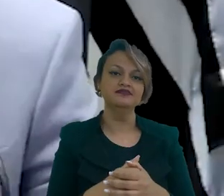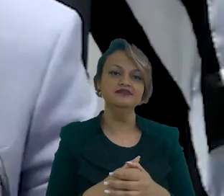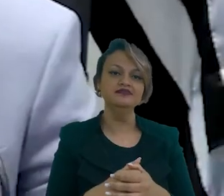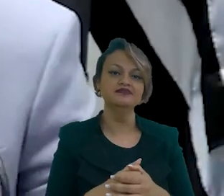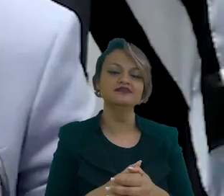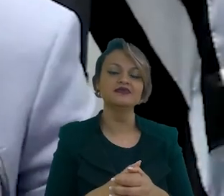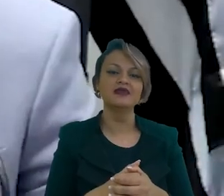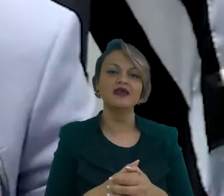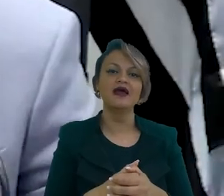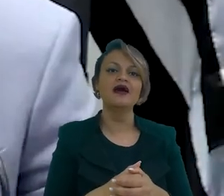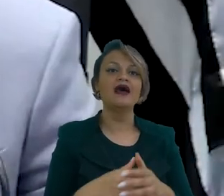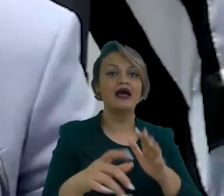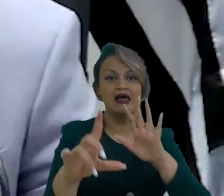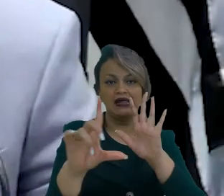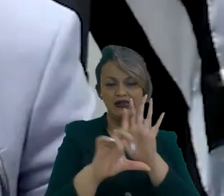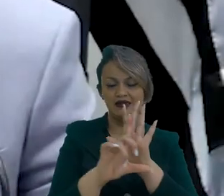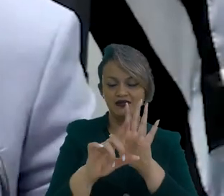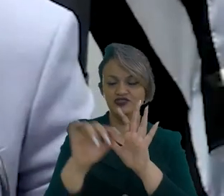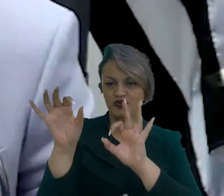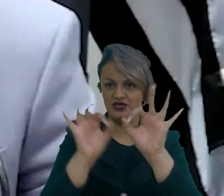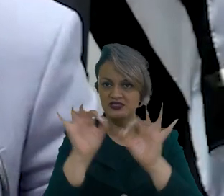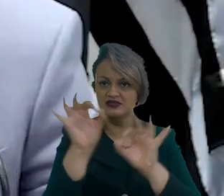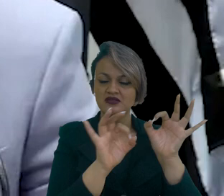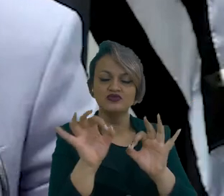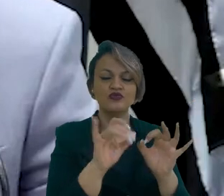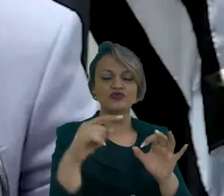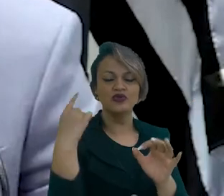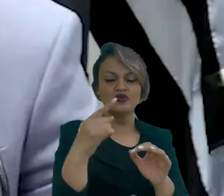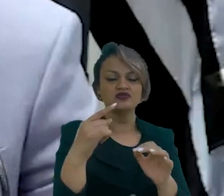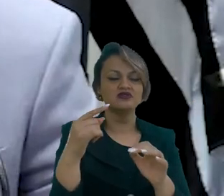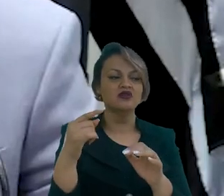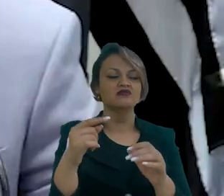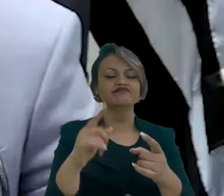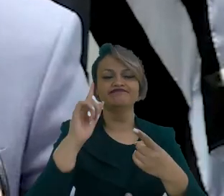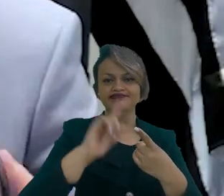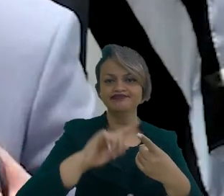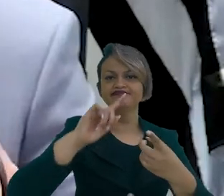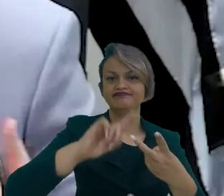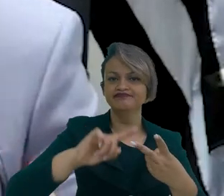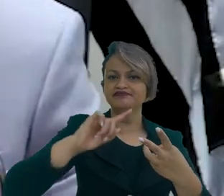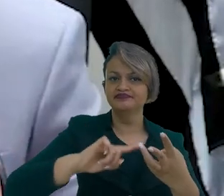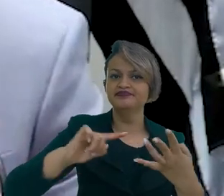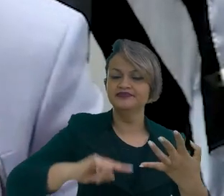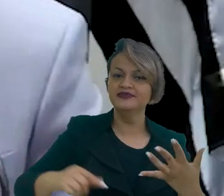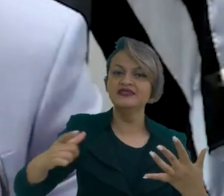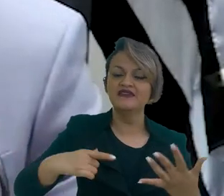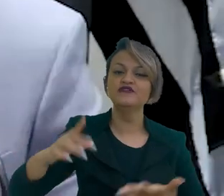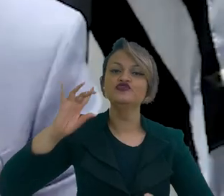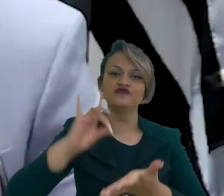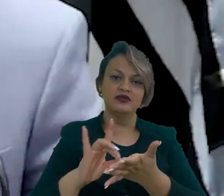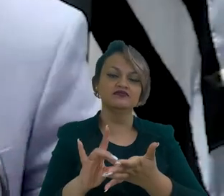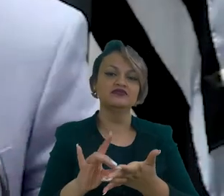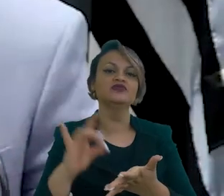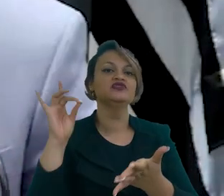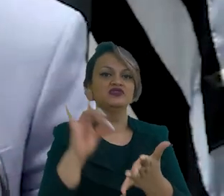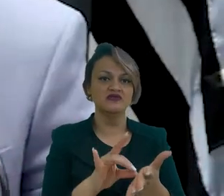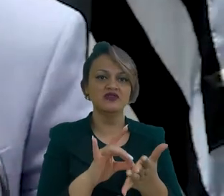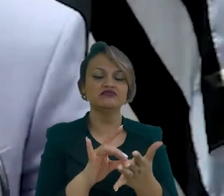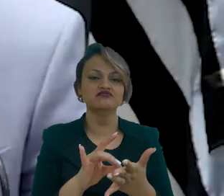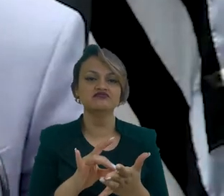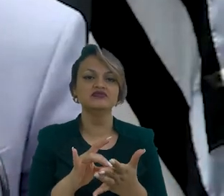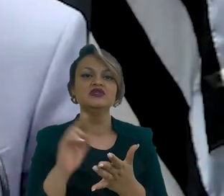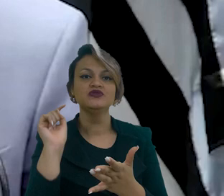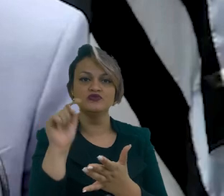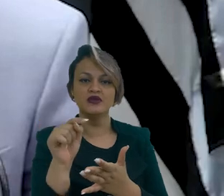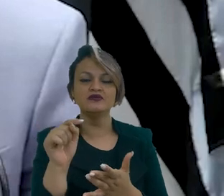adequada a lei principalmente no nosso ordenamentos romanos germânicos né e de fato